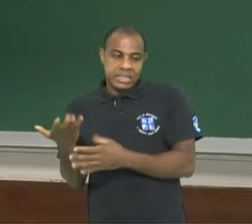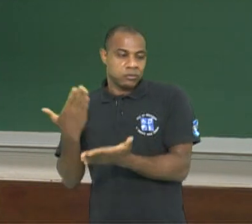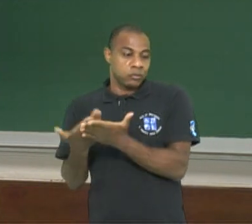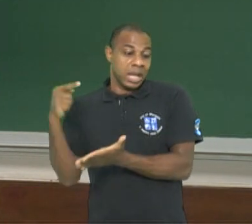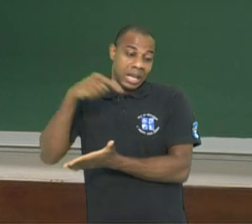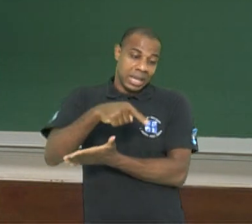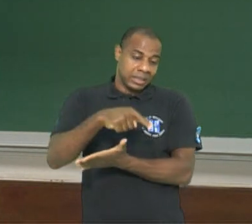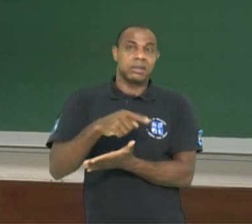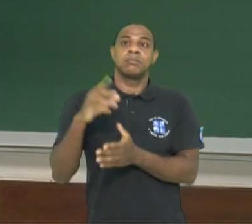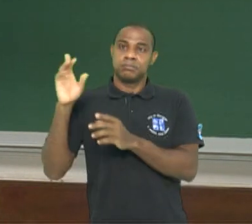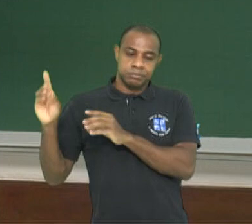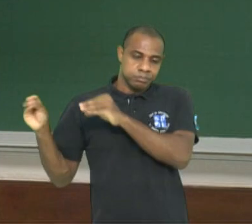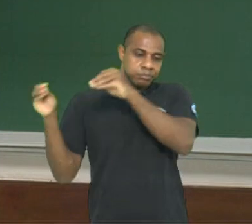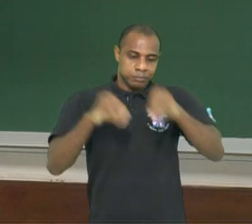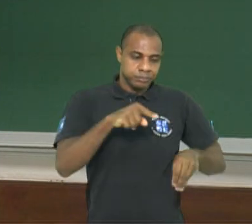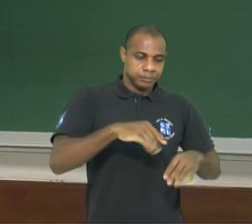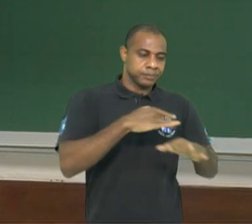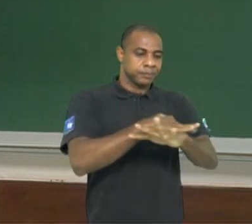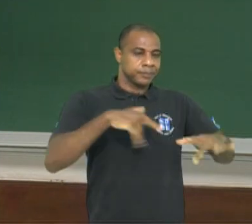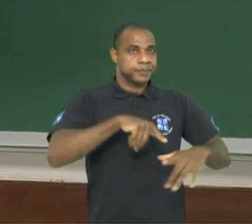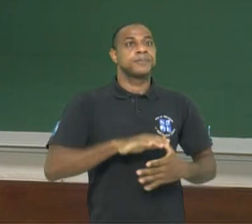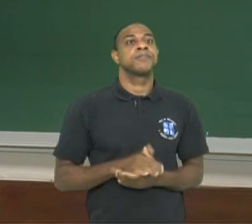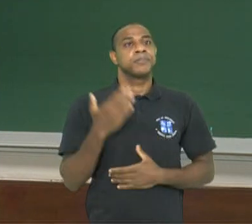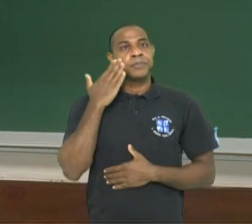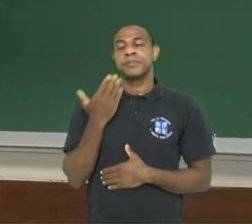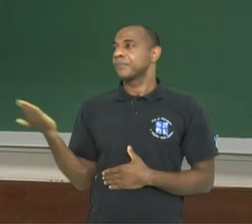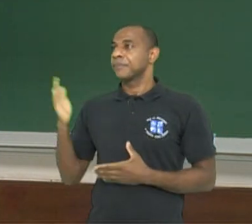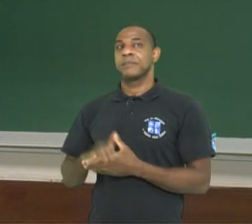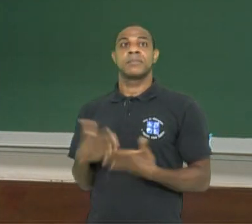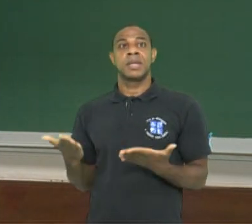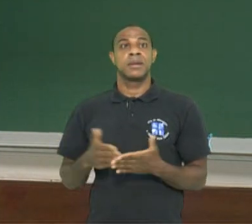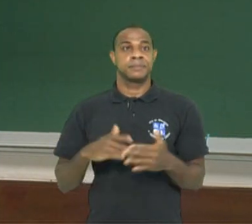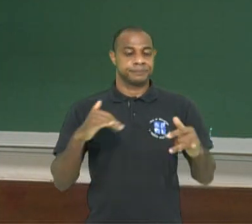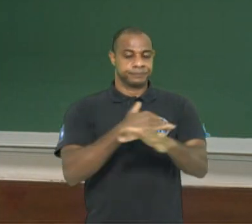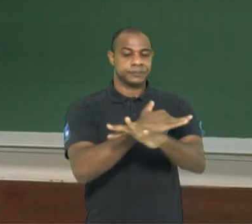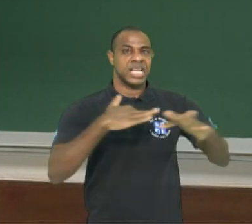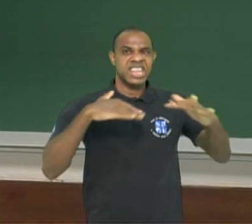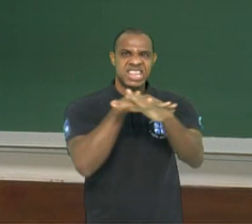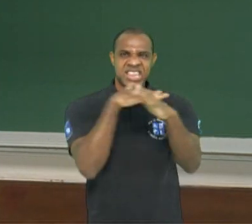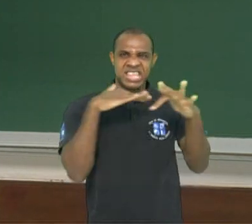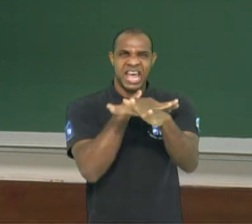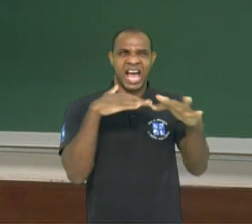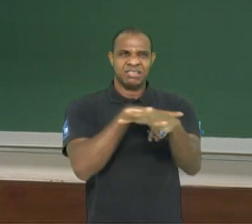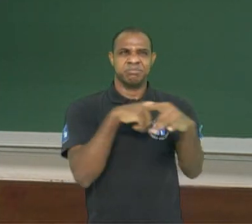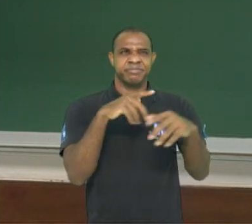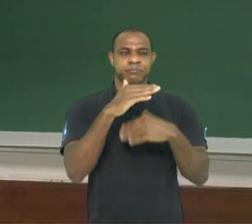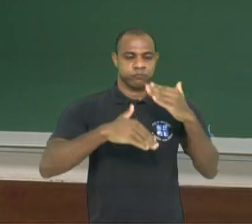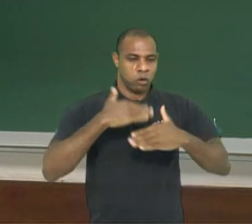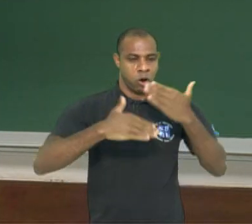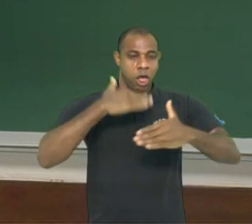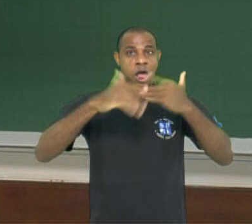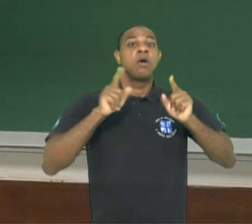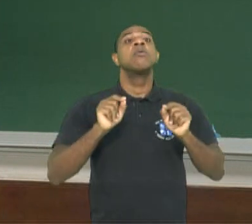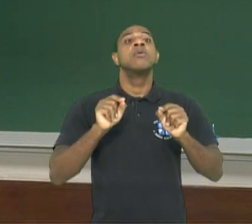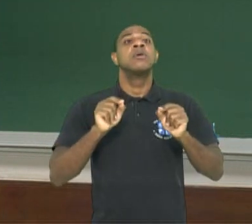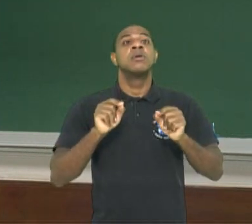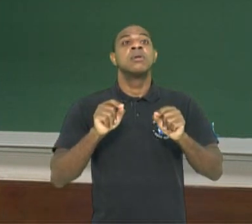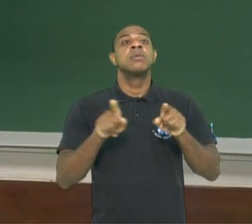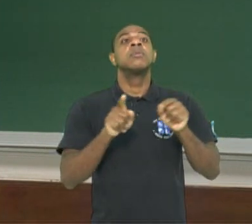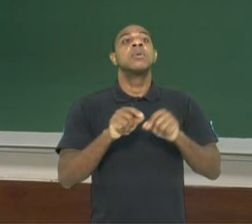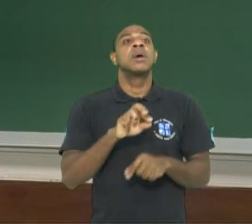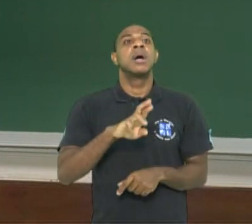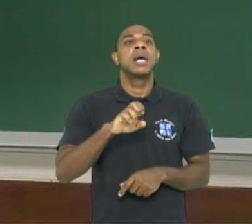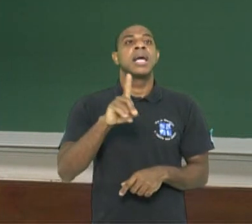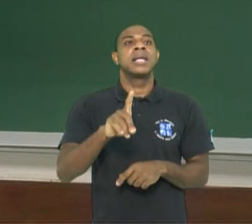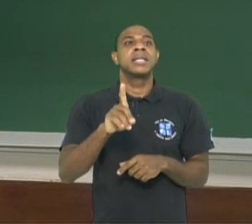ambiente urbano. A partir do momento que essas cidades foram se desenvolvendo, então se estabelece o que nós chamamos de uma